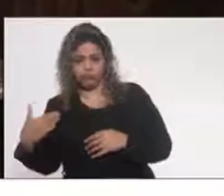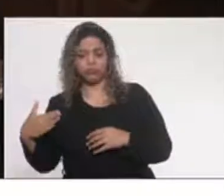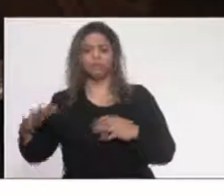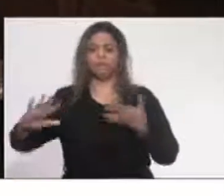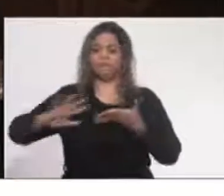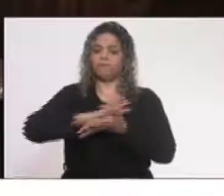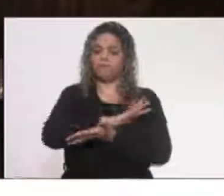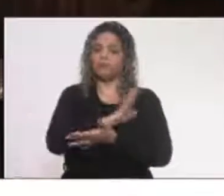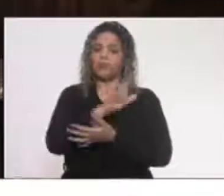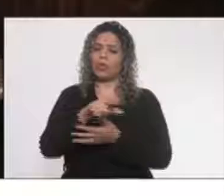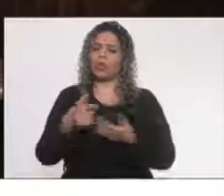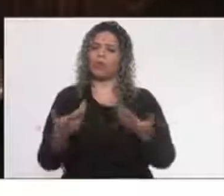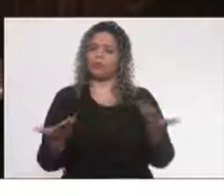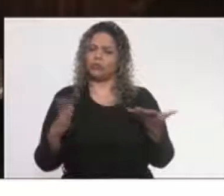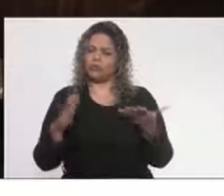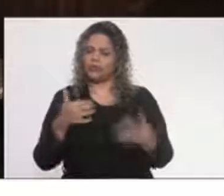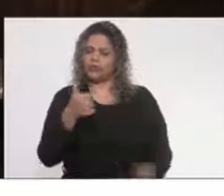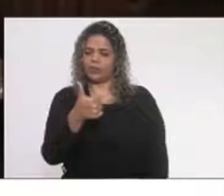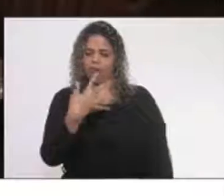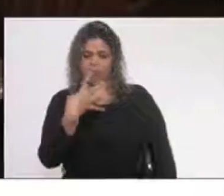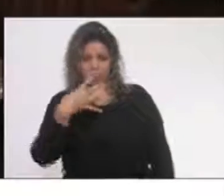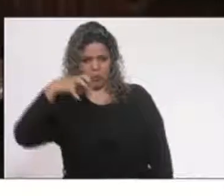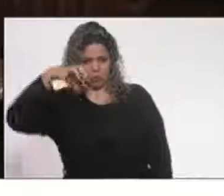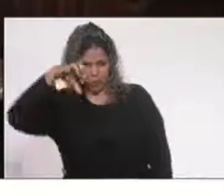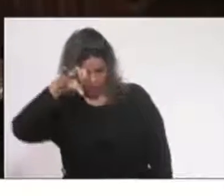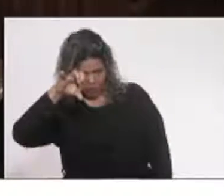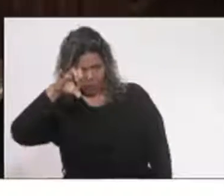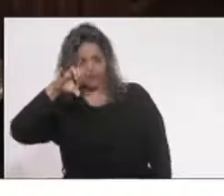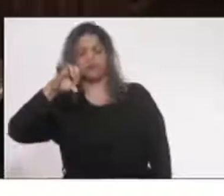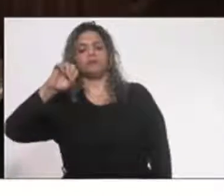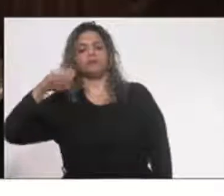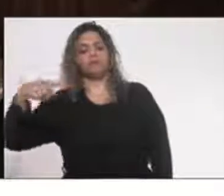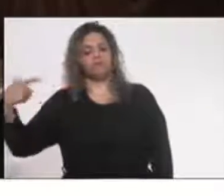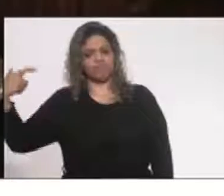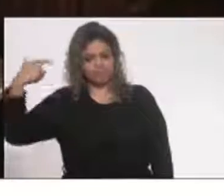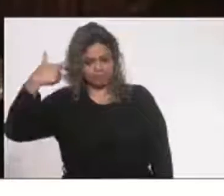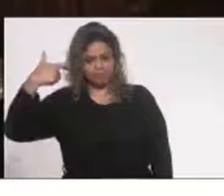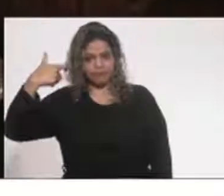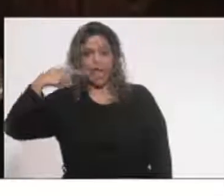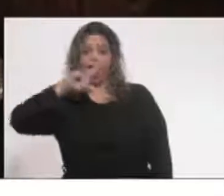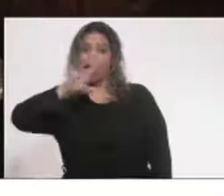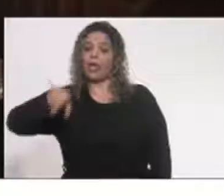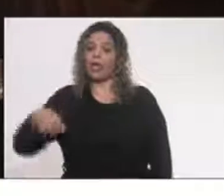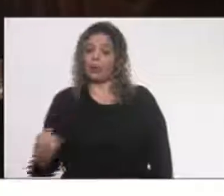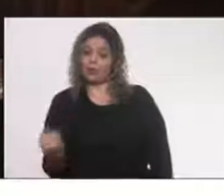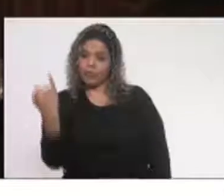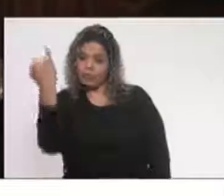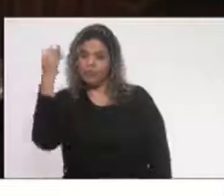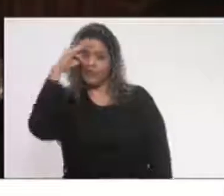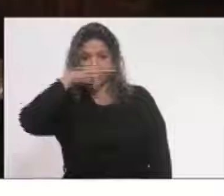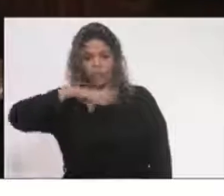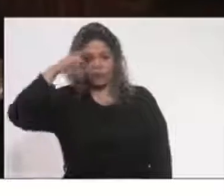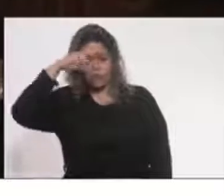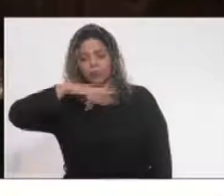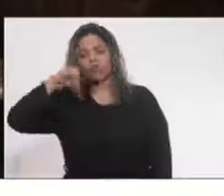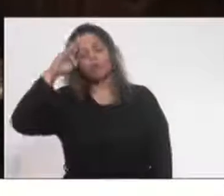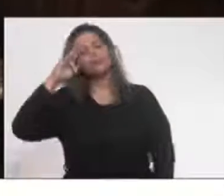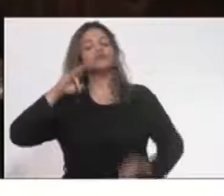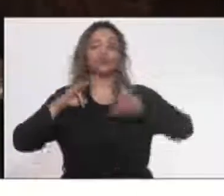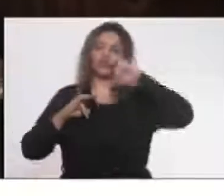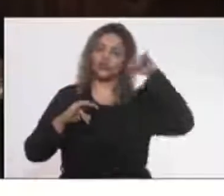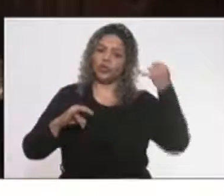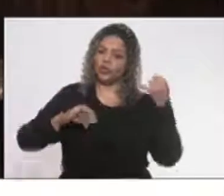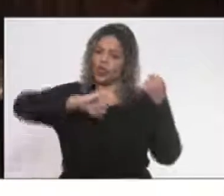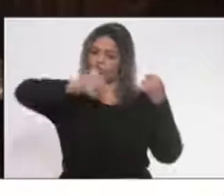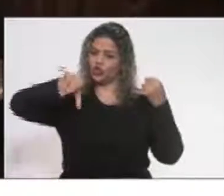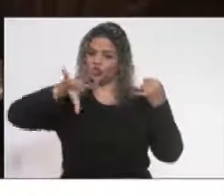chacinas ocorreram 149 homicídios. É importante lembrar que entre janeiro